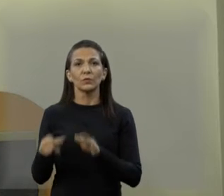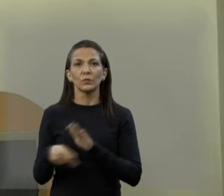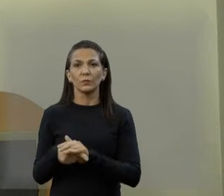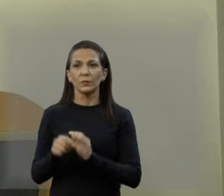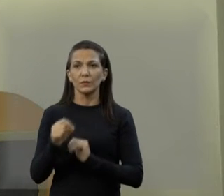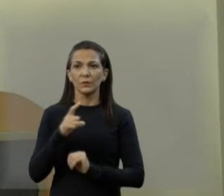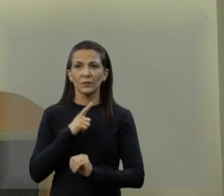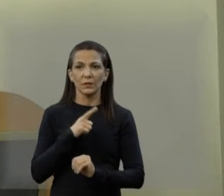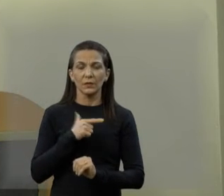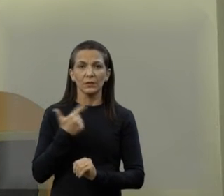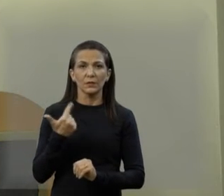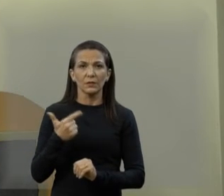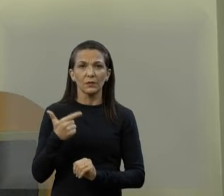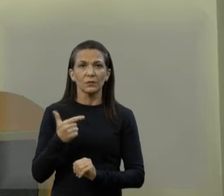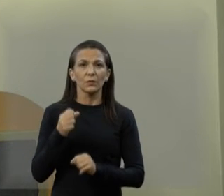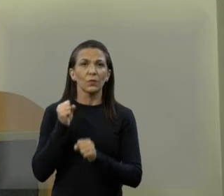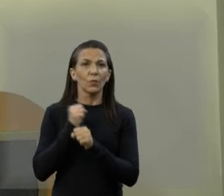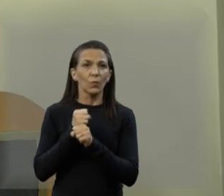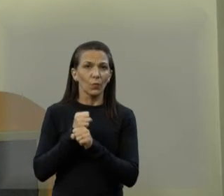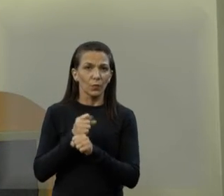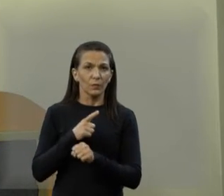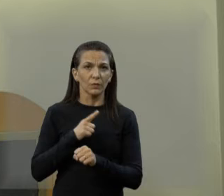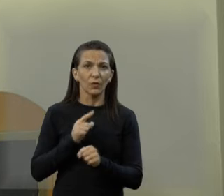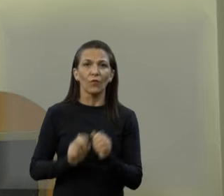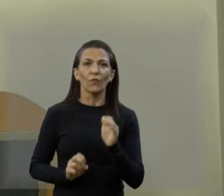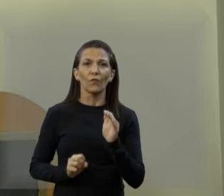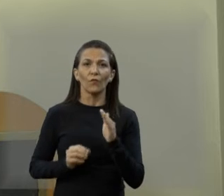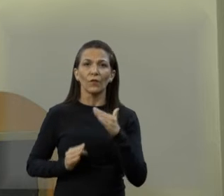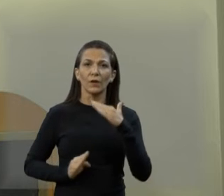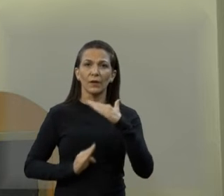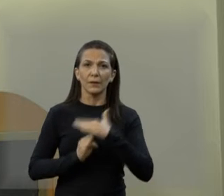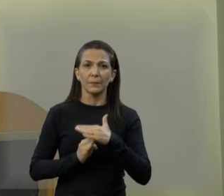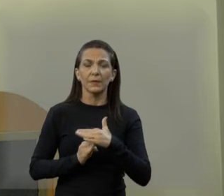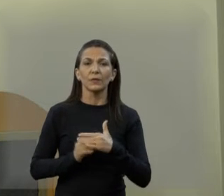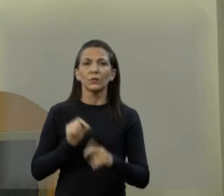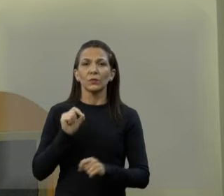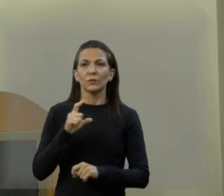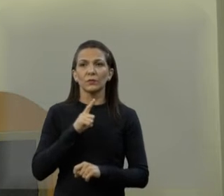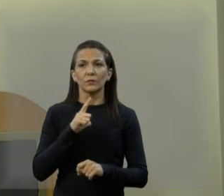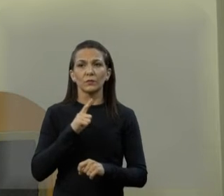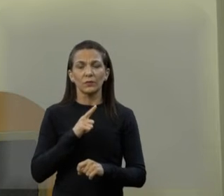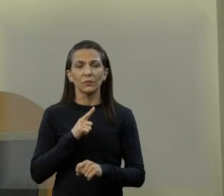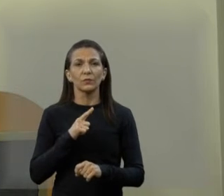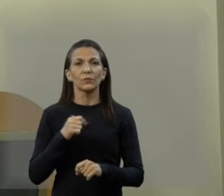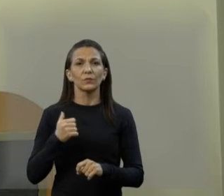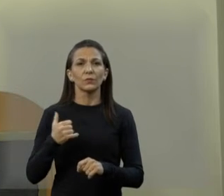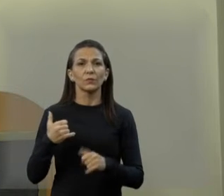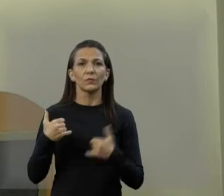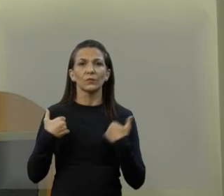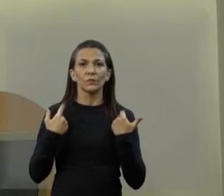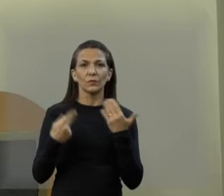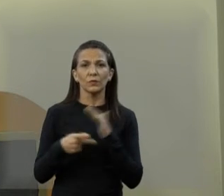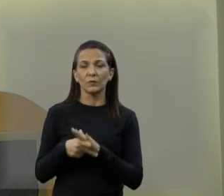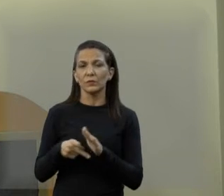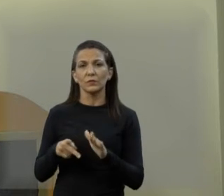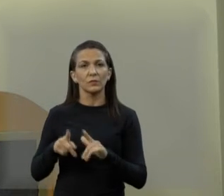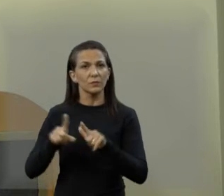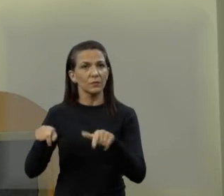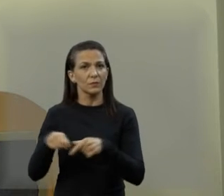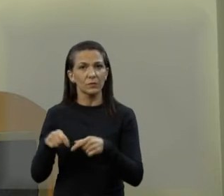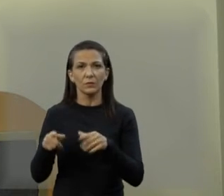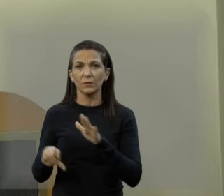a partir da segunda analidade e vencimento de trás preço público ocorrerá no aniversário da aquisição da concessão